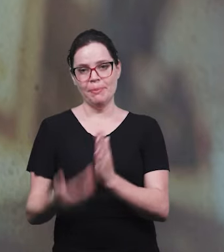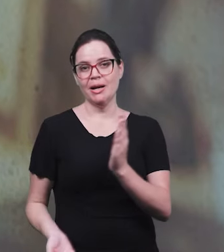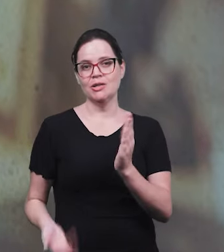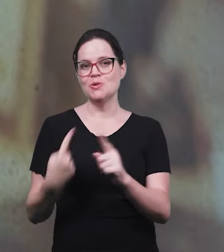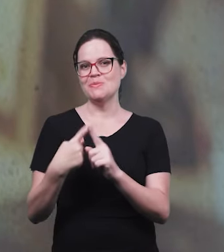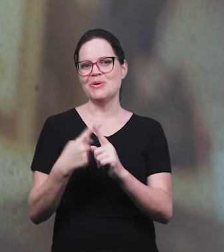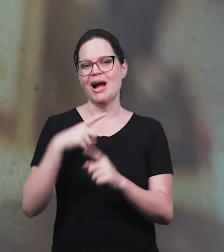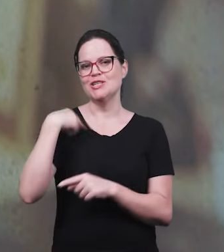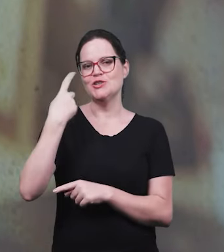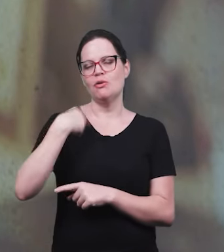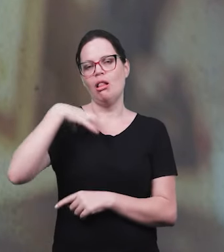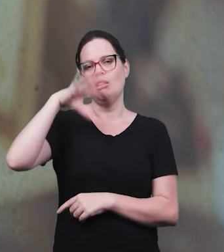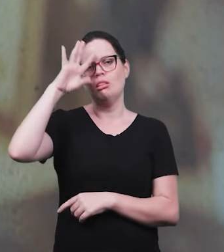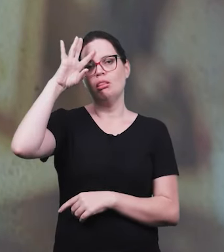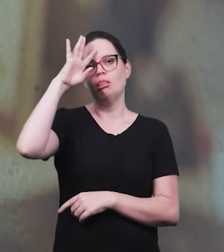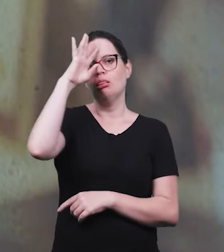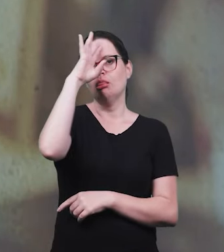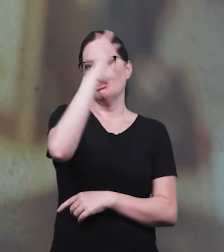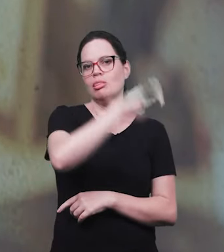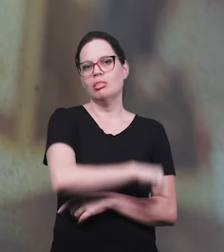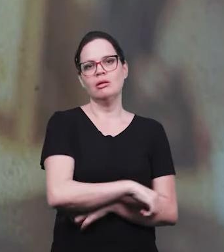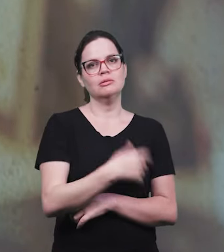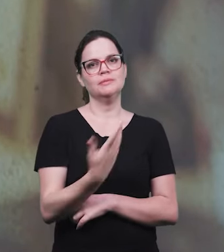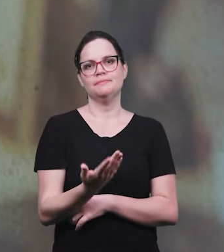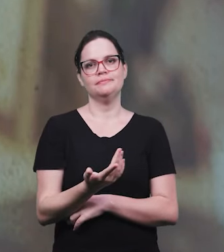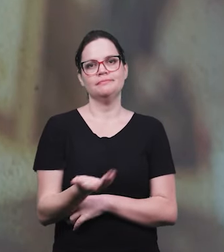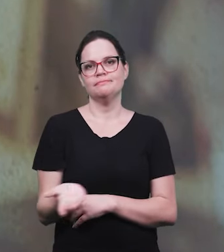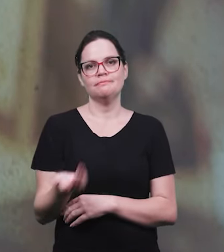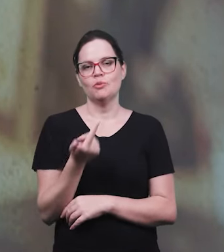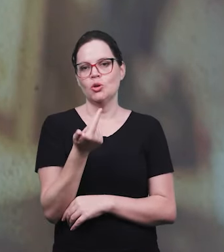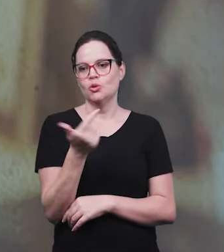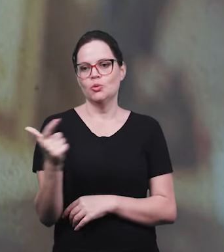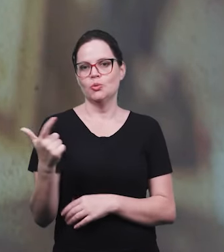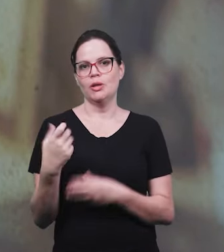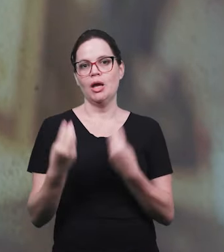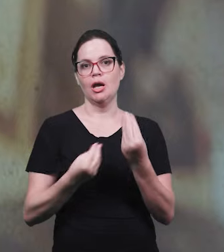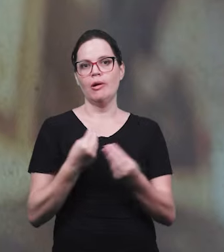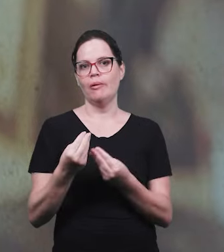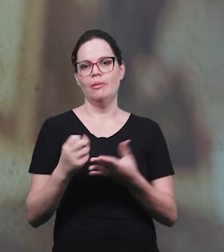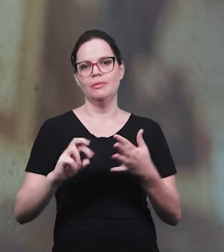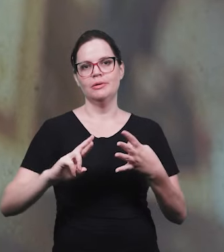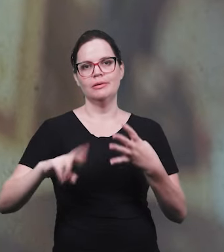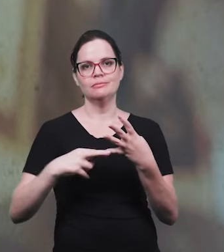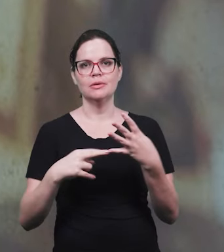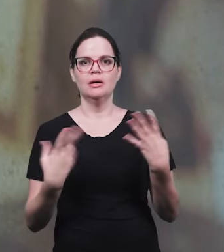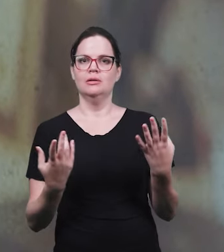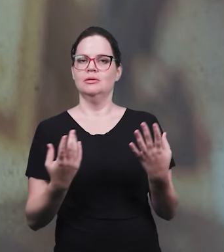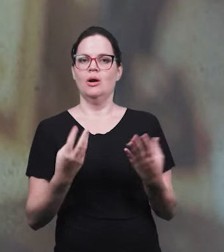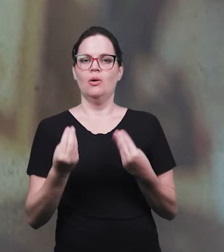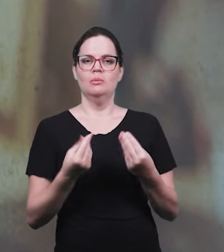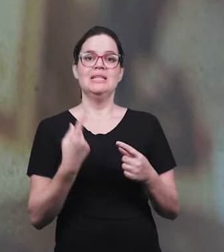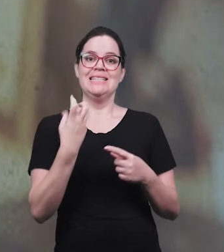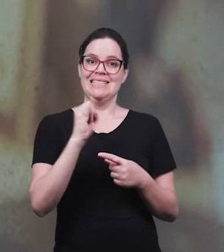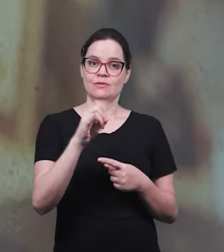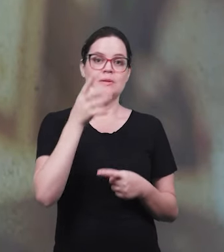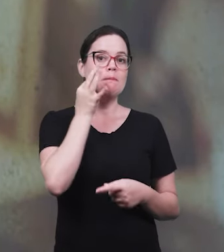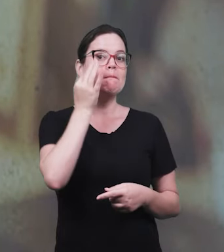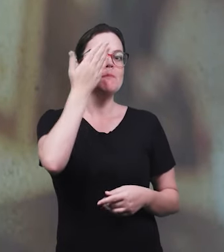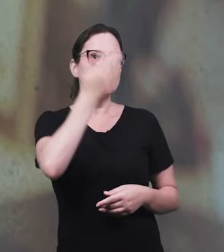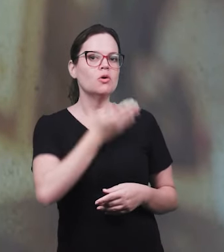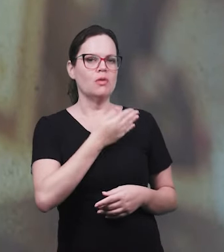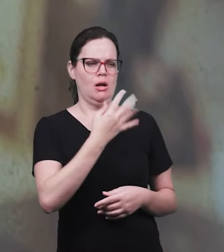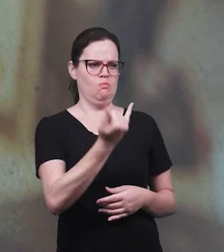advogado, nós não temos um outro recurso. É claro, se você provar que você não foi notificado, que você não recebeu, que houve uma falha,